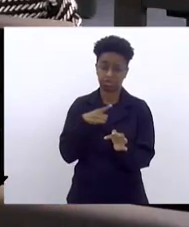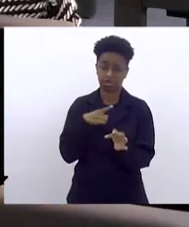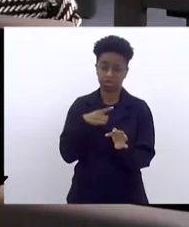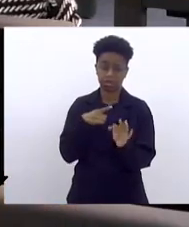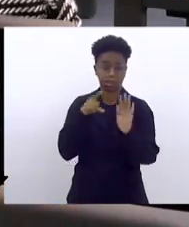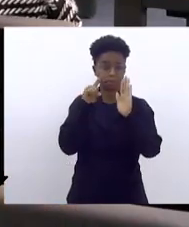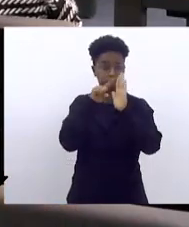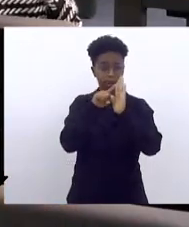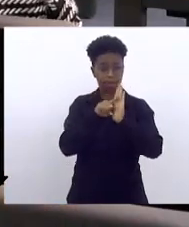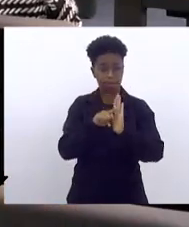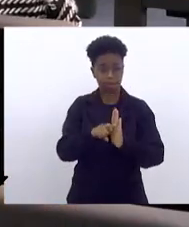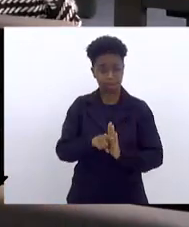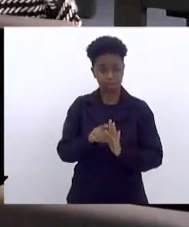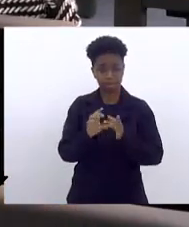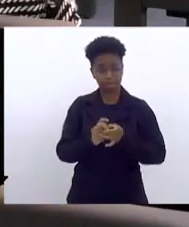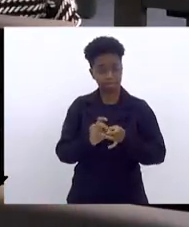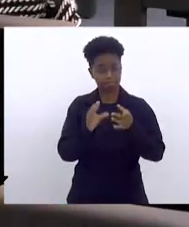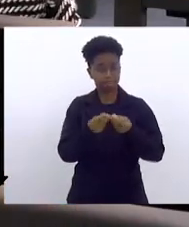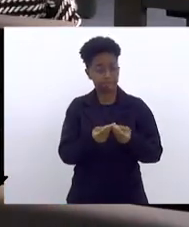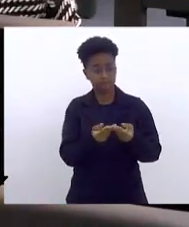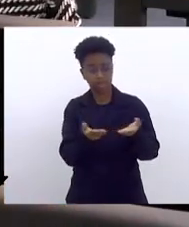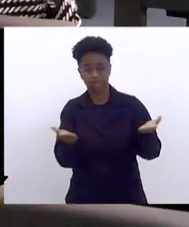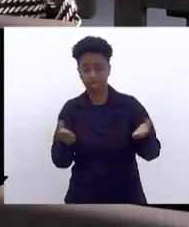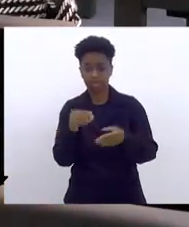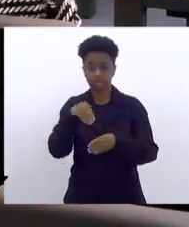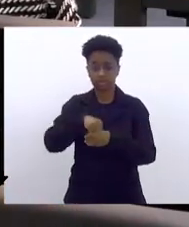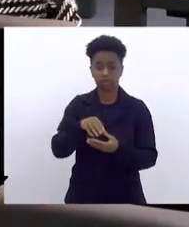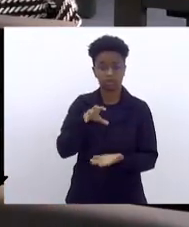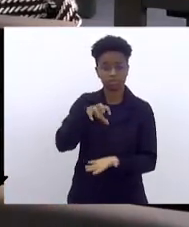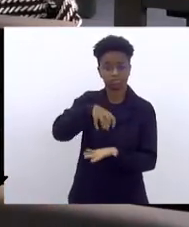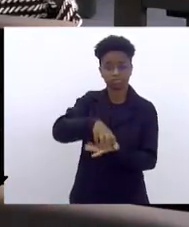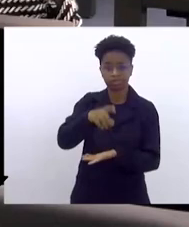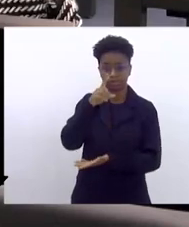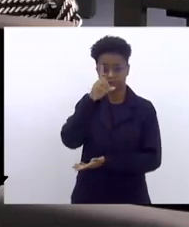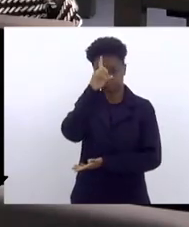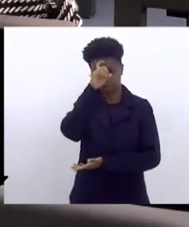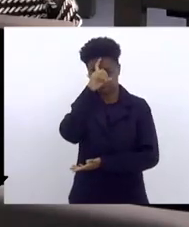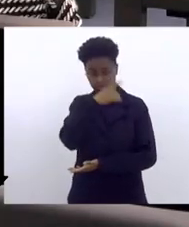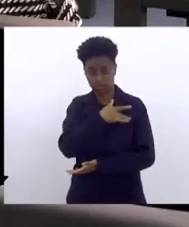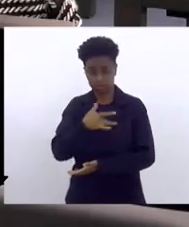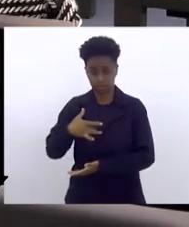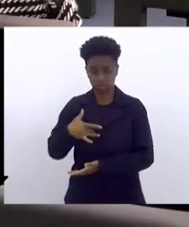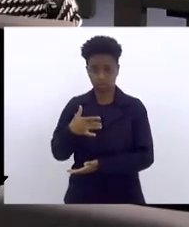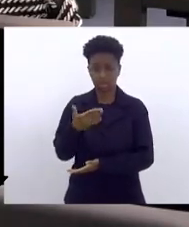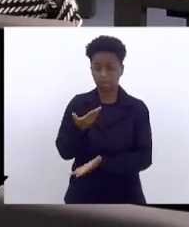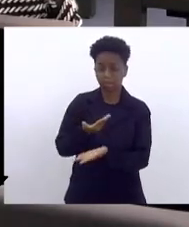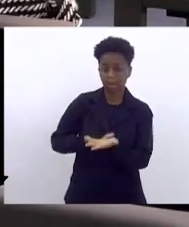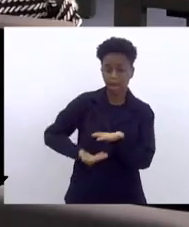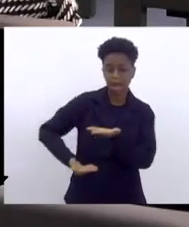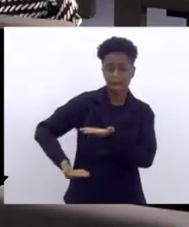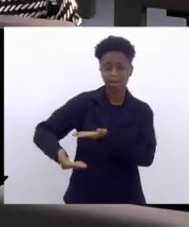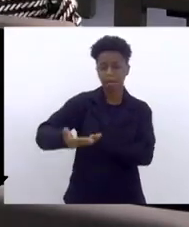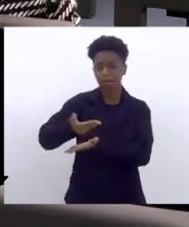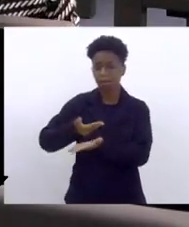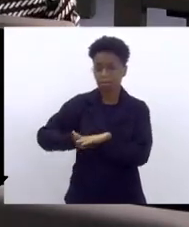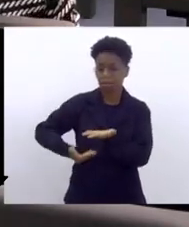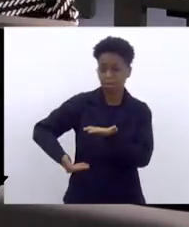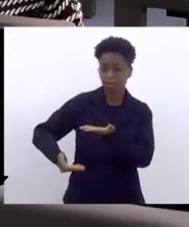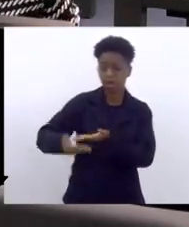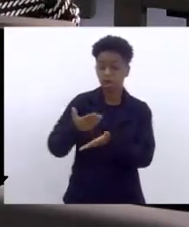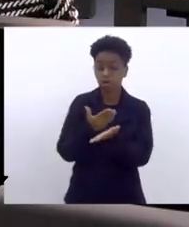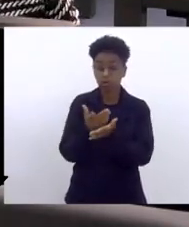que seria disponibilizado nas unidades de saúde está tramitando desde 2019